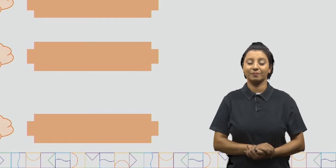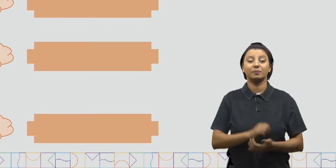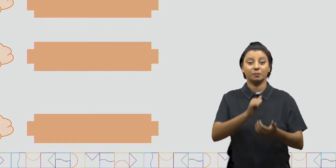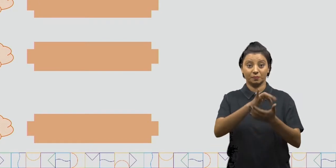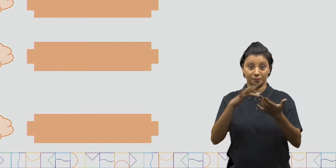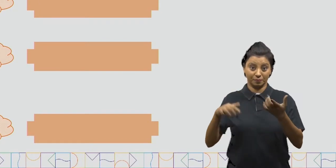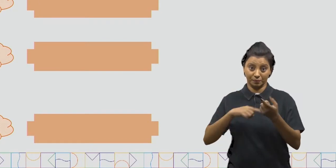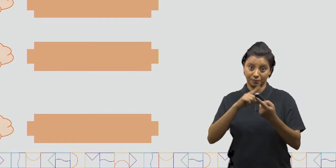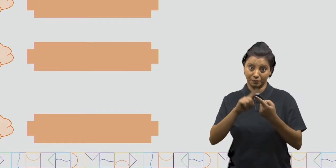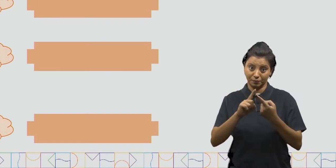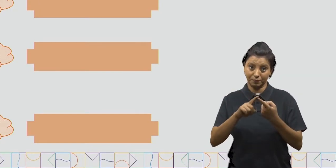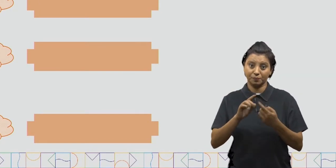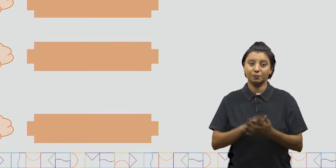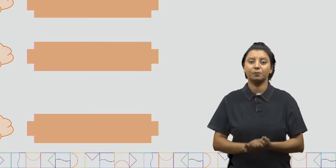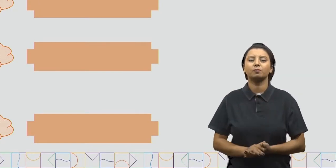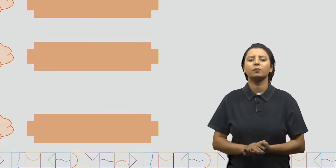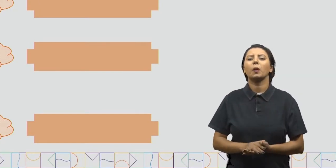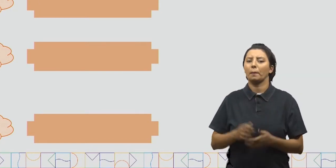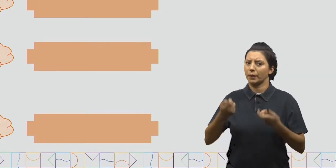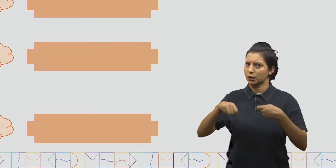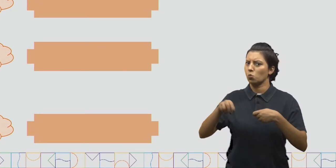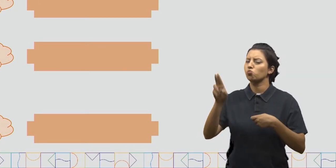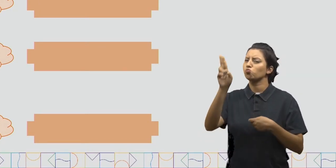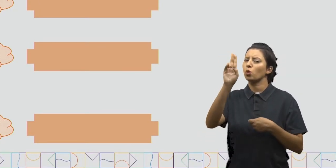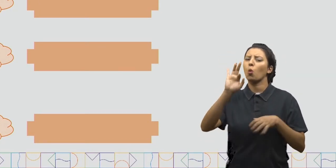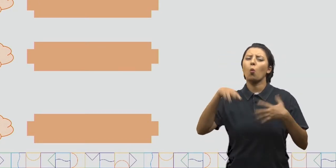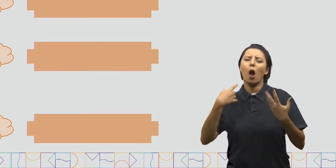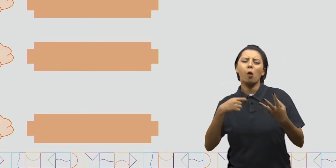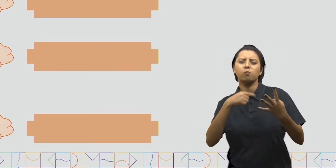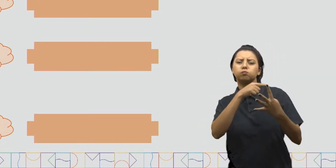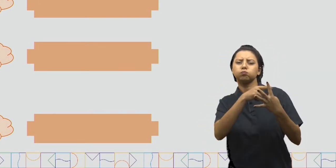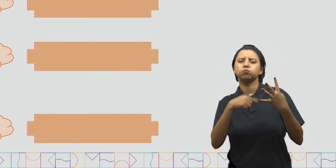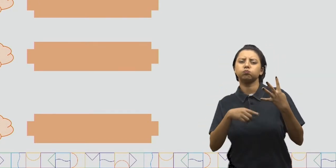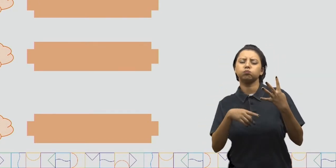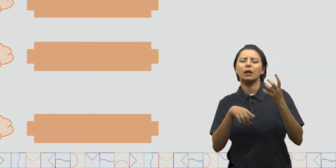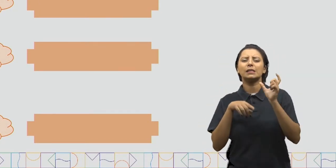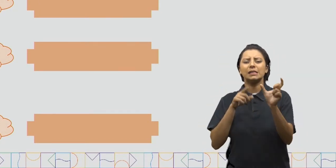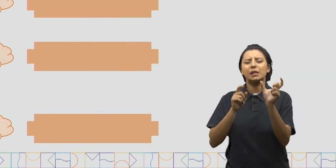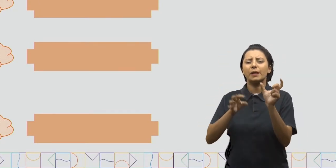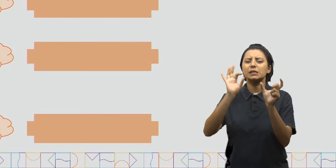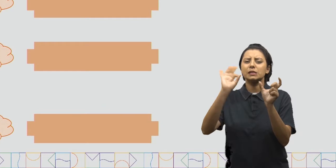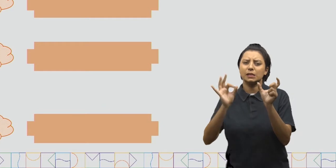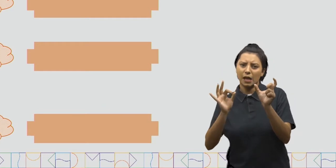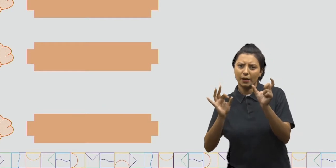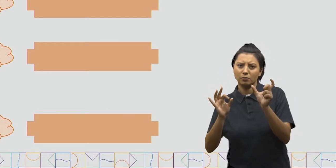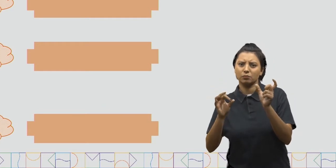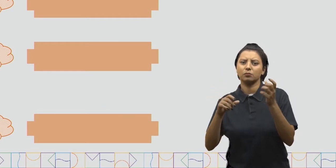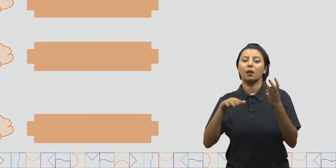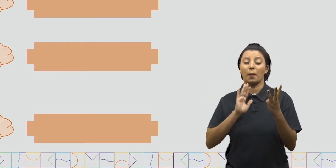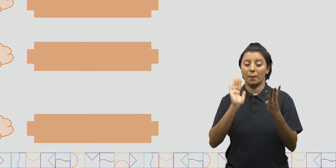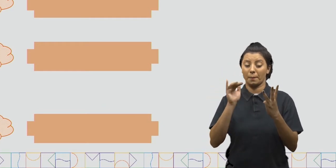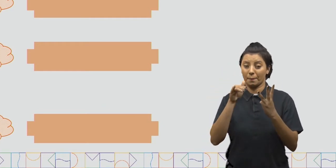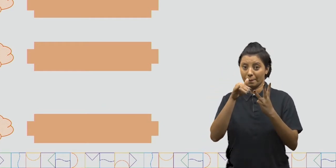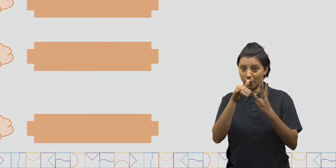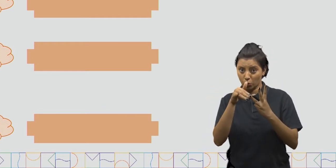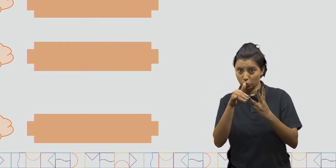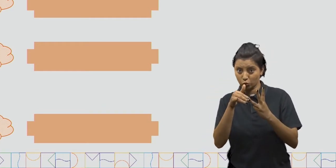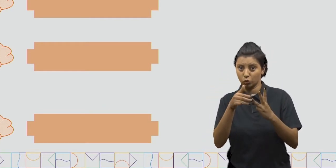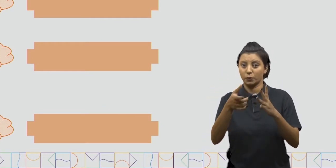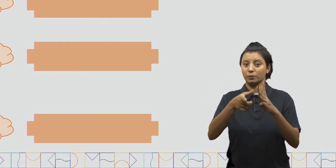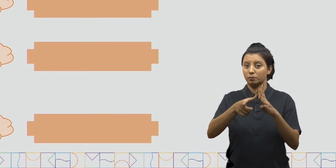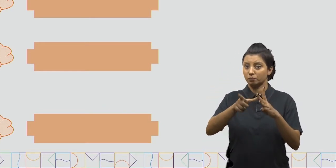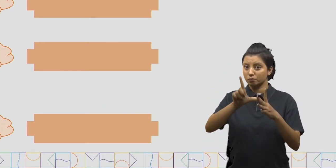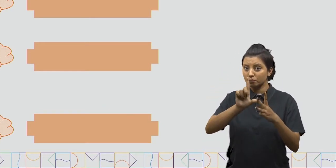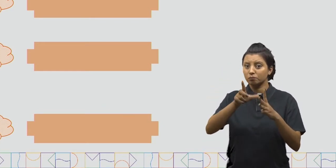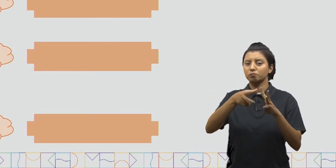A atividade número 1. Nomeie corretamente as sílabas destacadas. Antepenúltima, penúltima